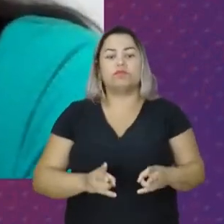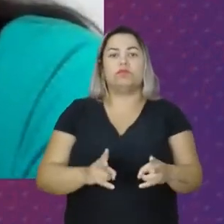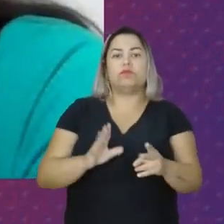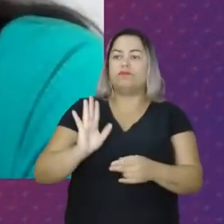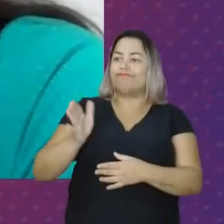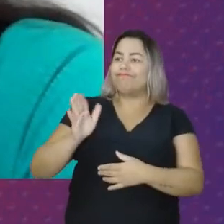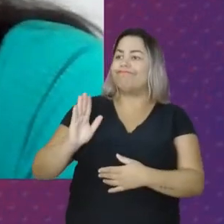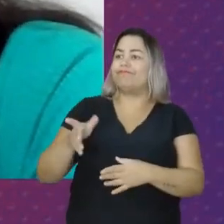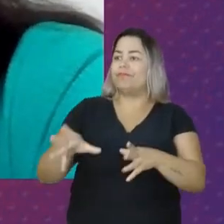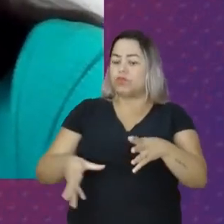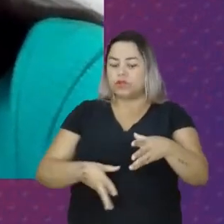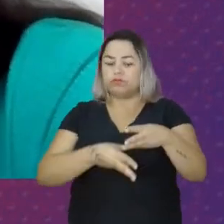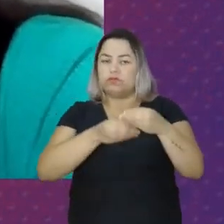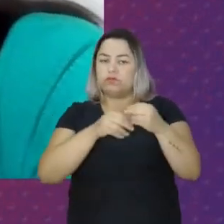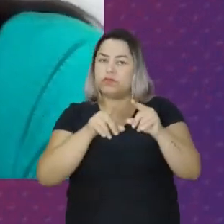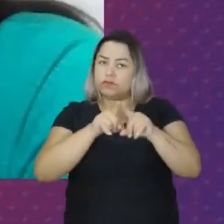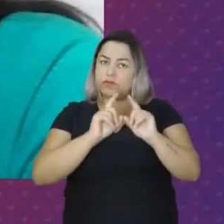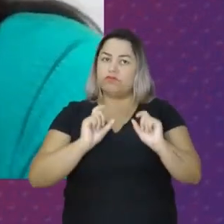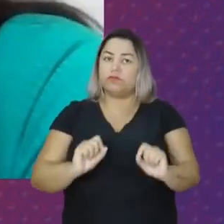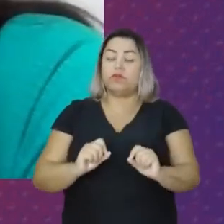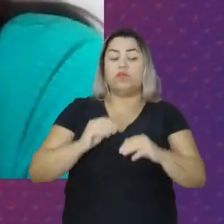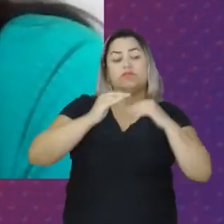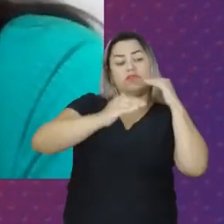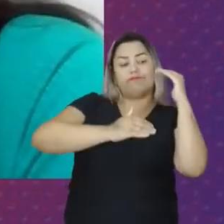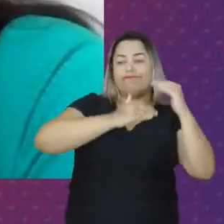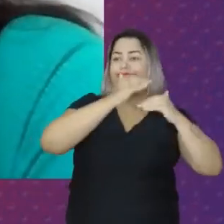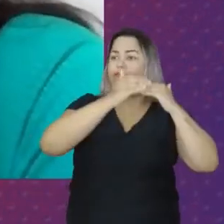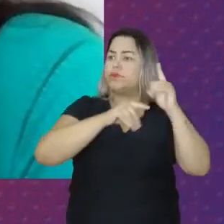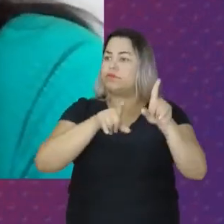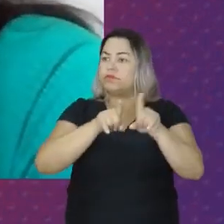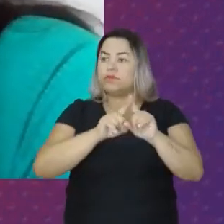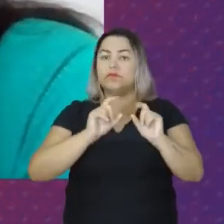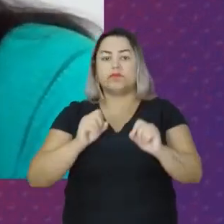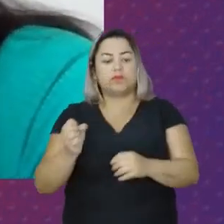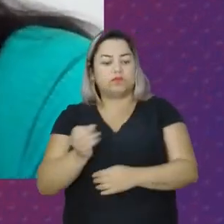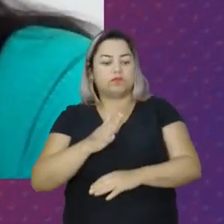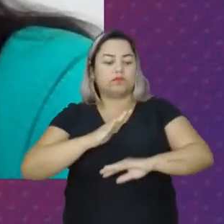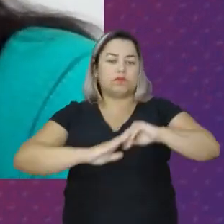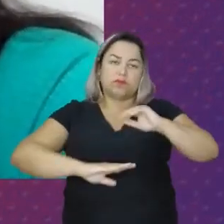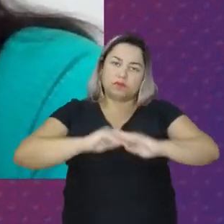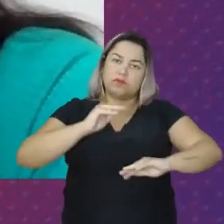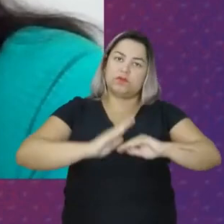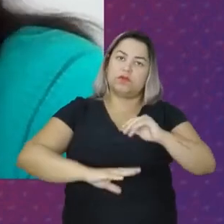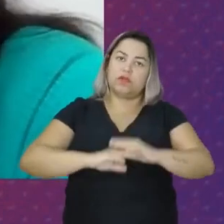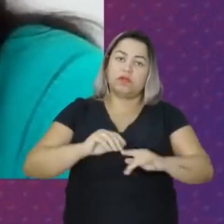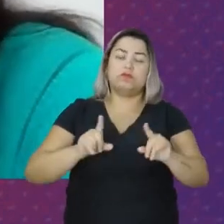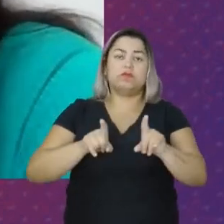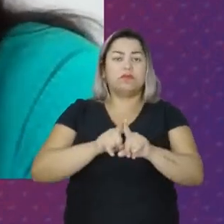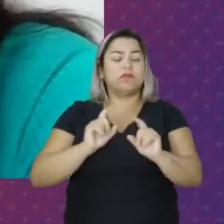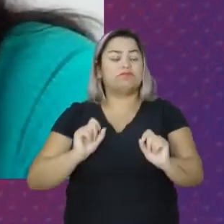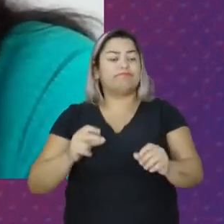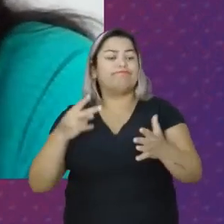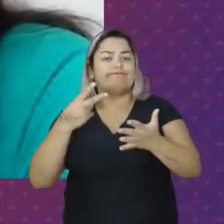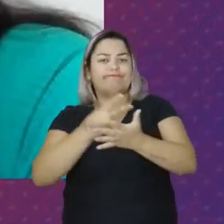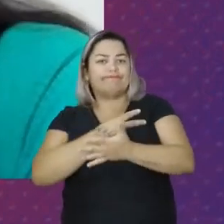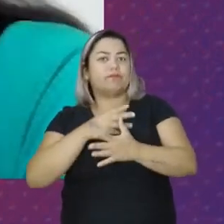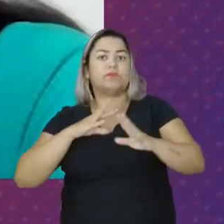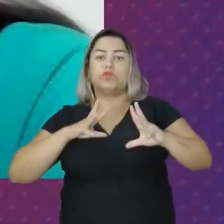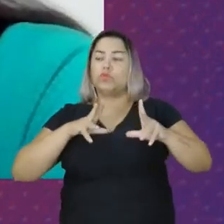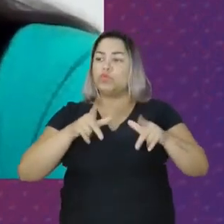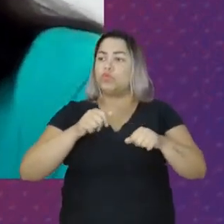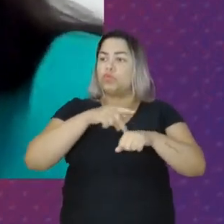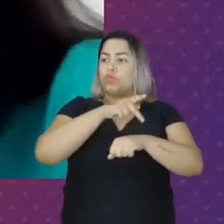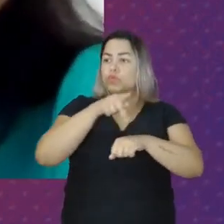que já vinham sendo implementadas, quanto o desenvolvimento de novas ações, o que acabou impactando o país inteiro, né?